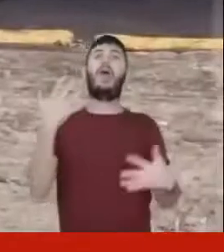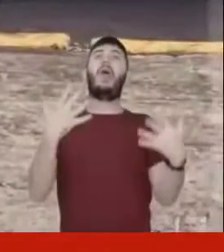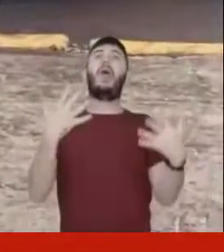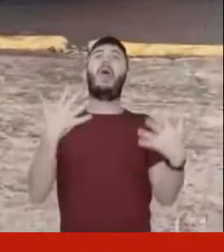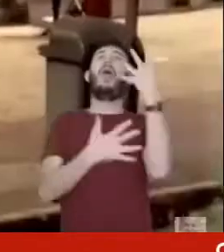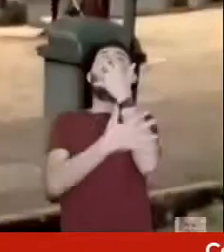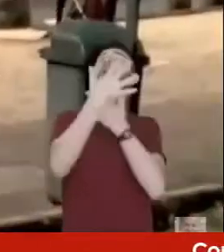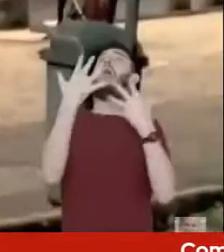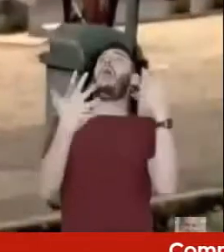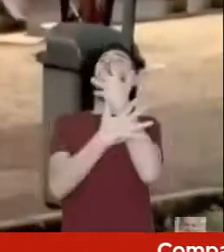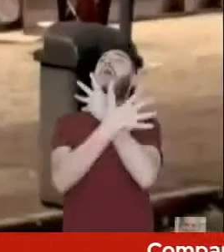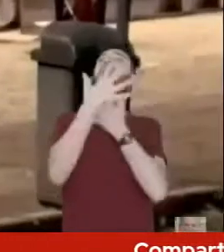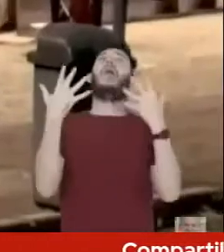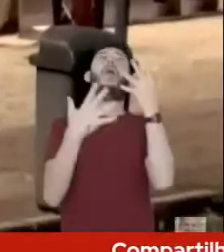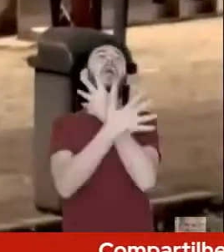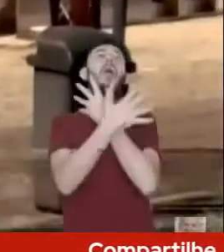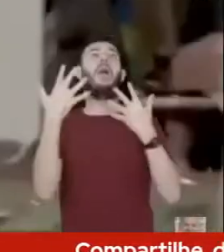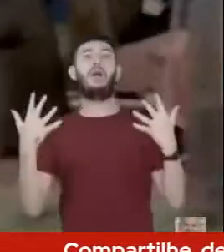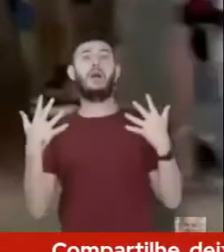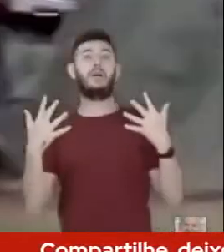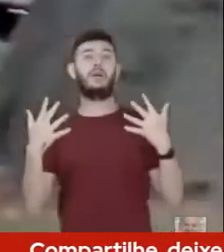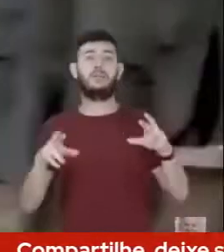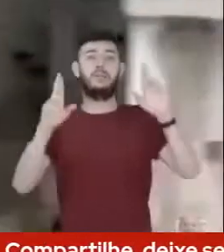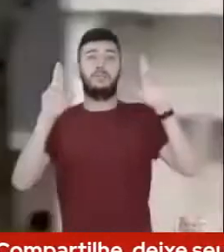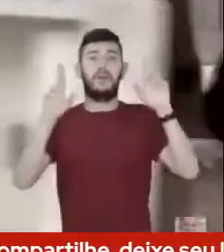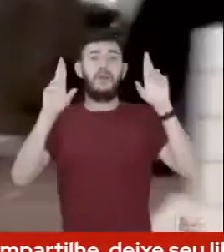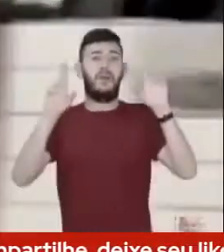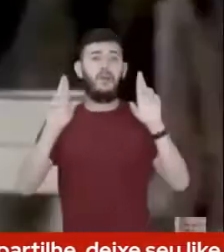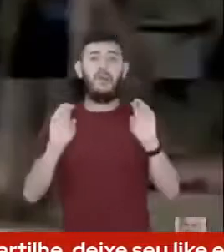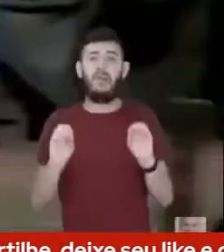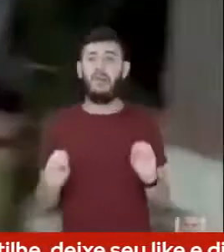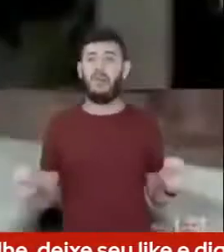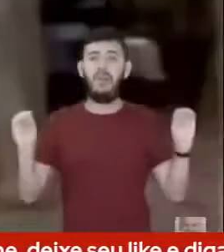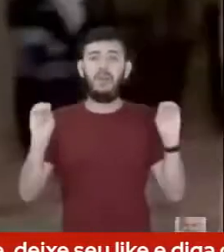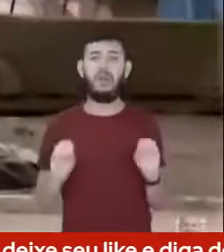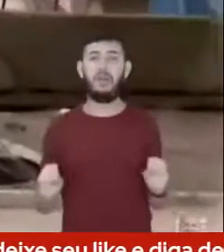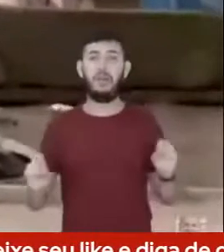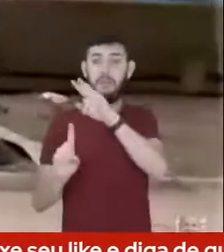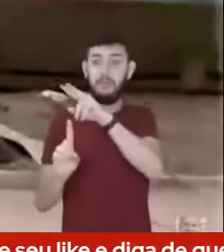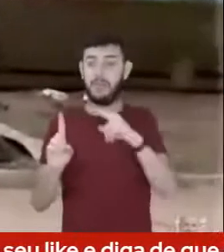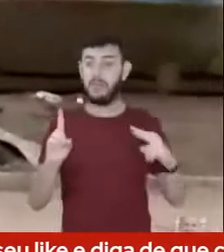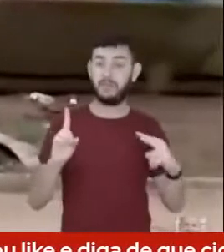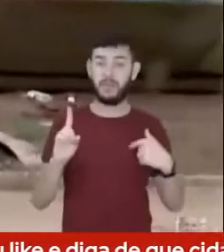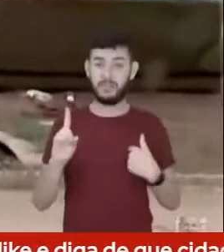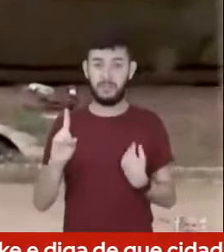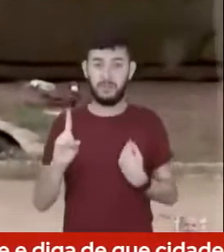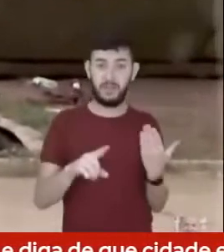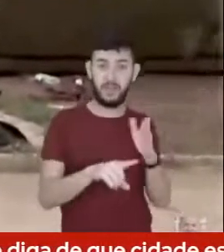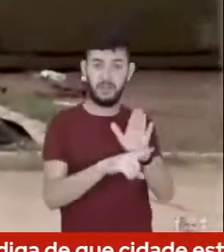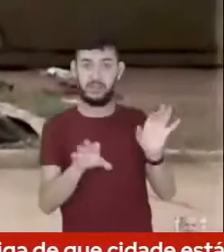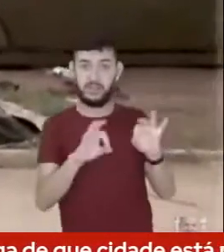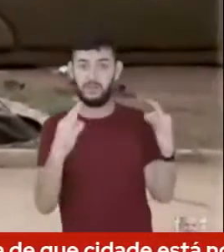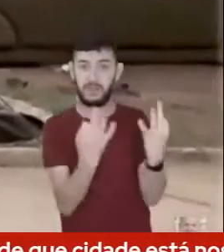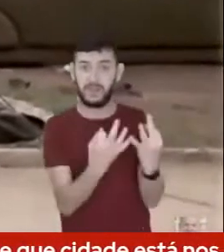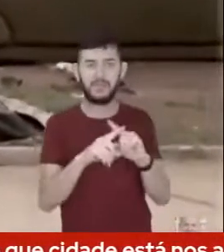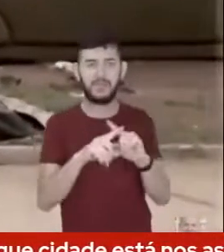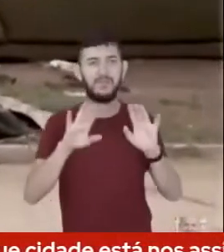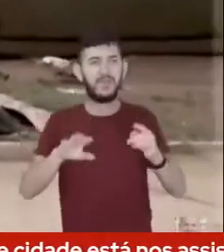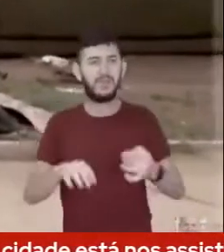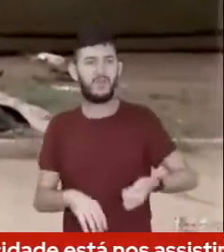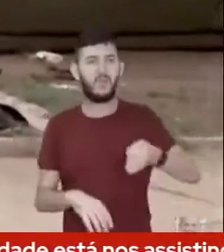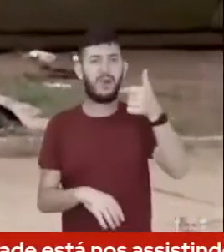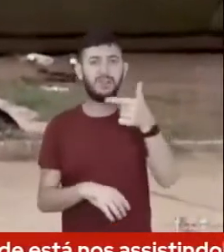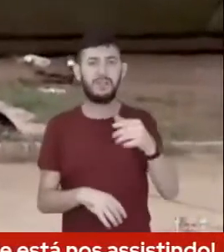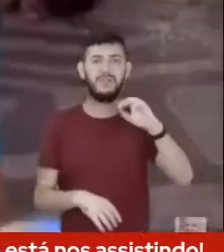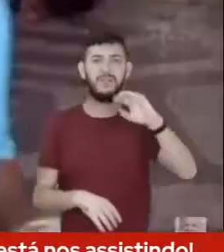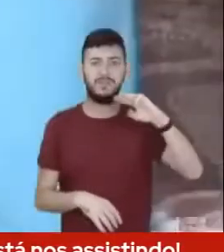filhos. Famílias inteiras são obrigadas a viver nas ruas. São quase 20 milhões de brasileiros e brasileiras sem